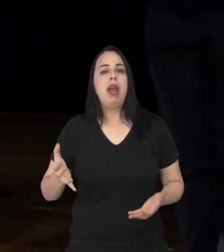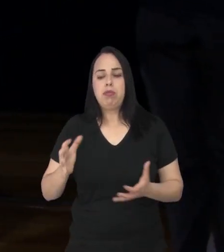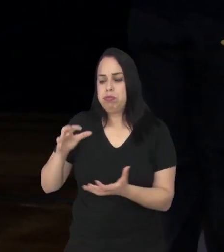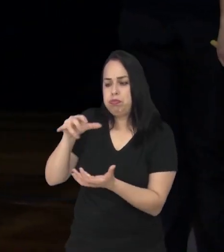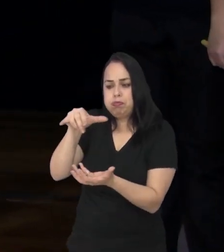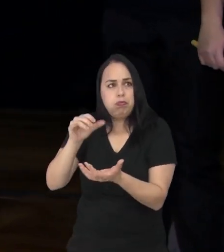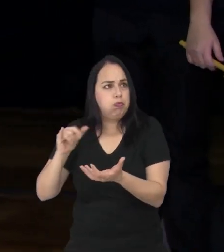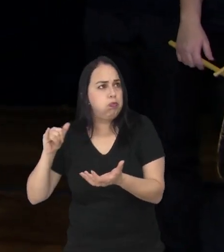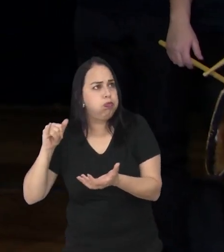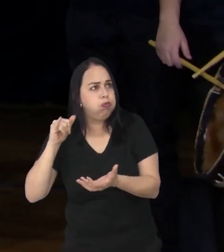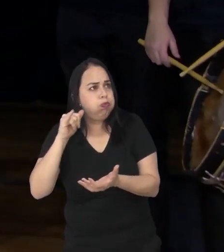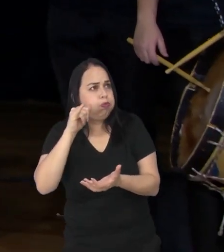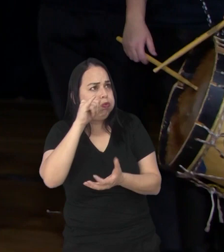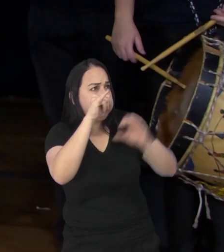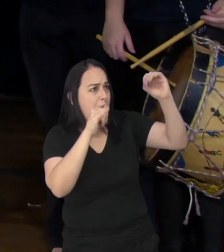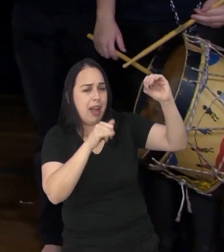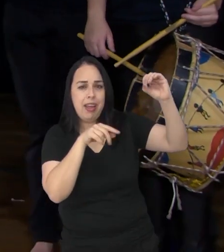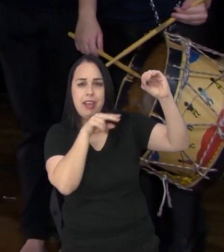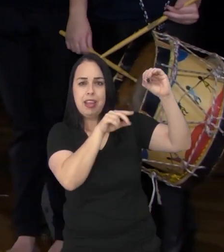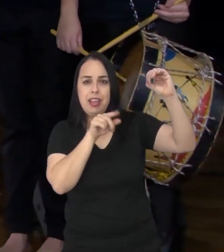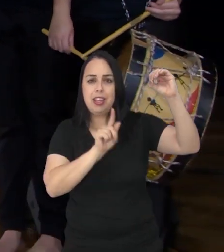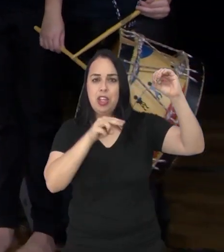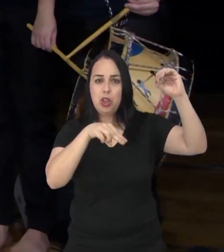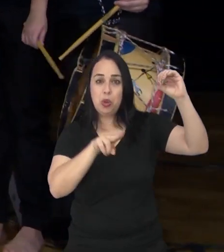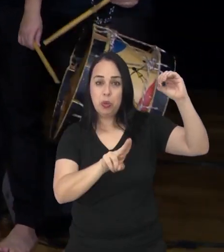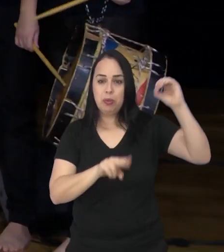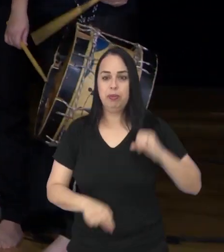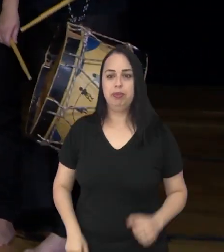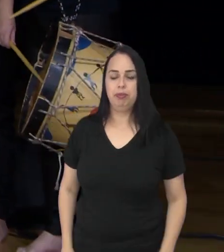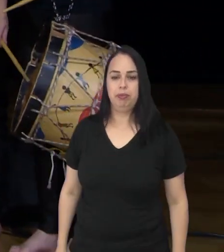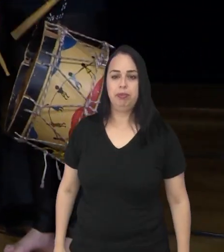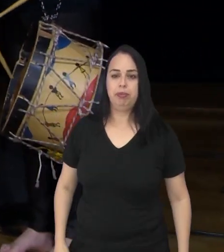descobrir outros planetas e chega até GNU.